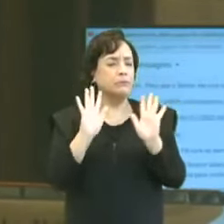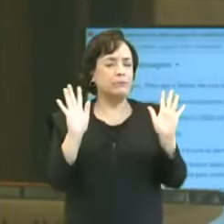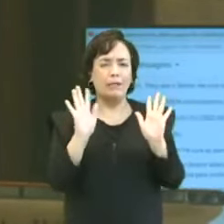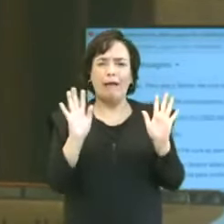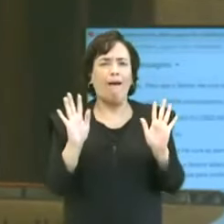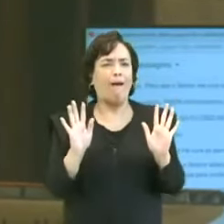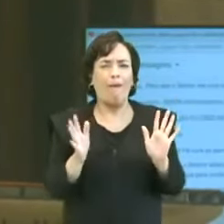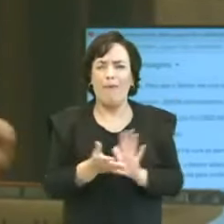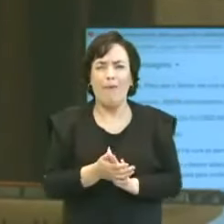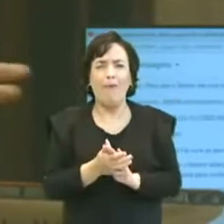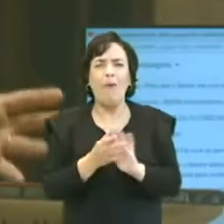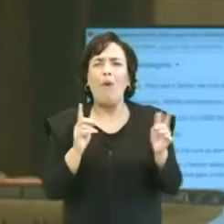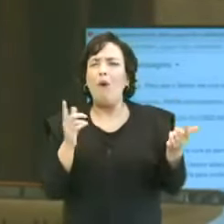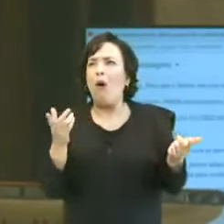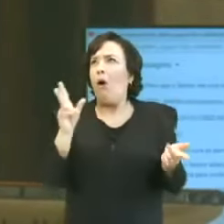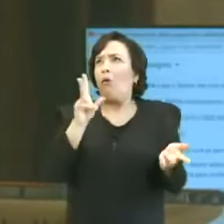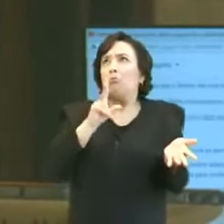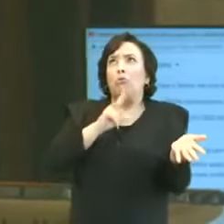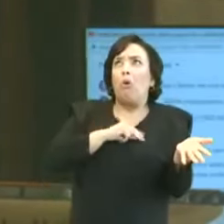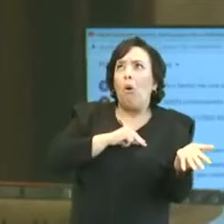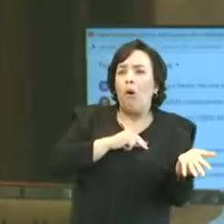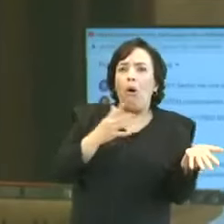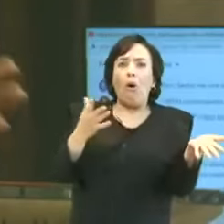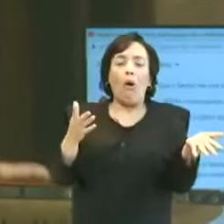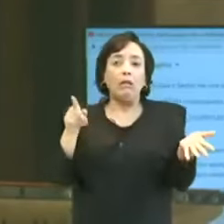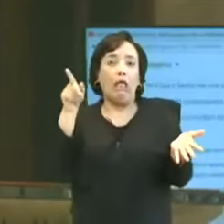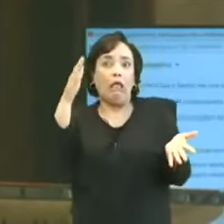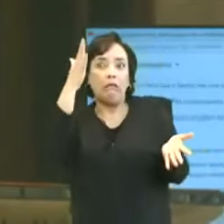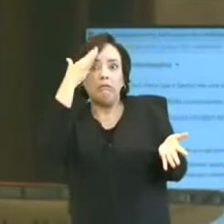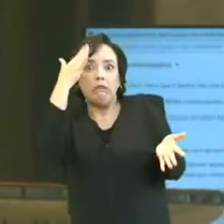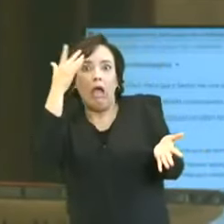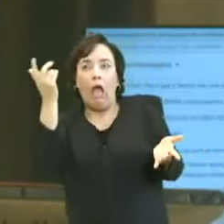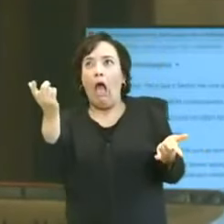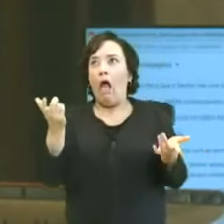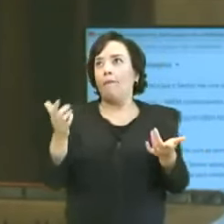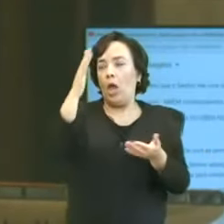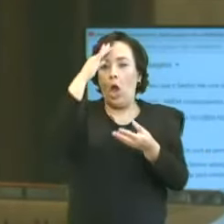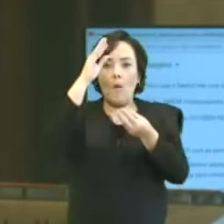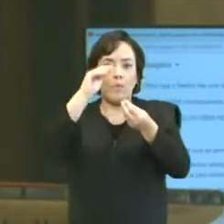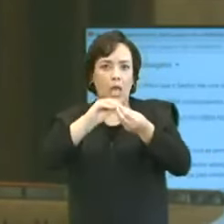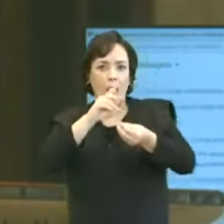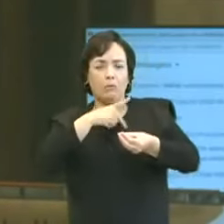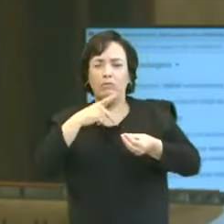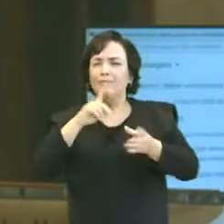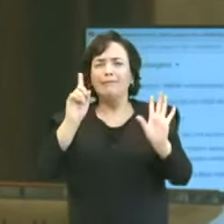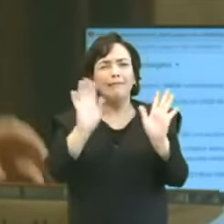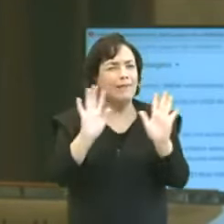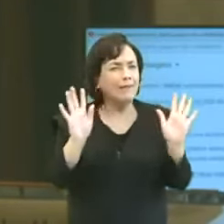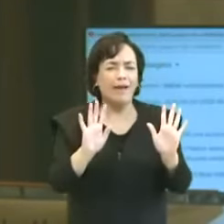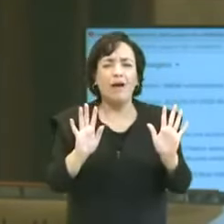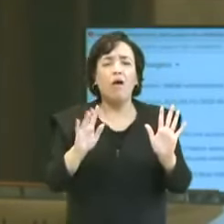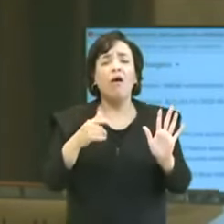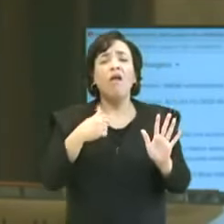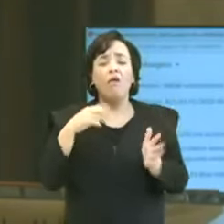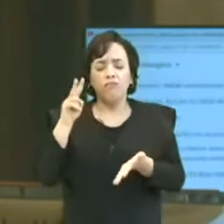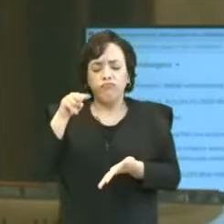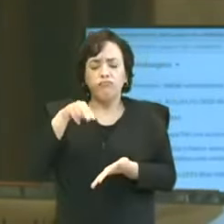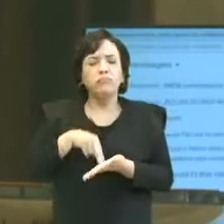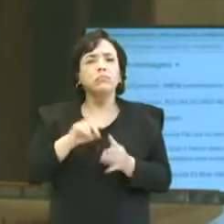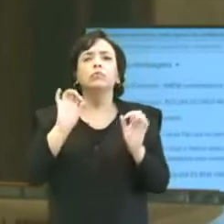que você fale, nossa, que entendimento diferente esse pastor me trouxe. Não, eu só tenho